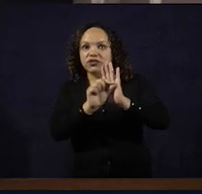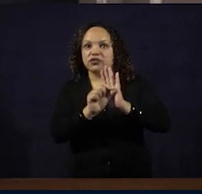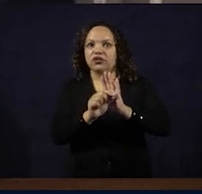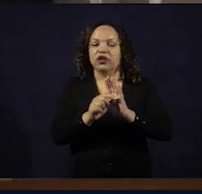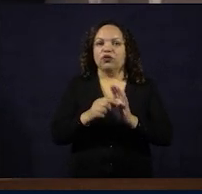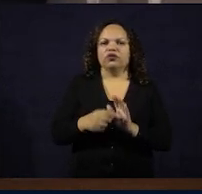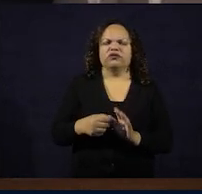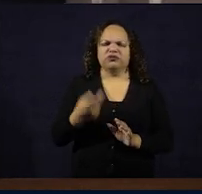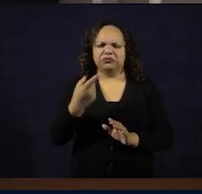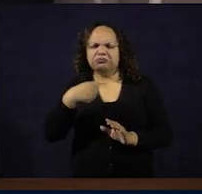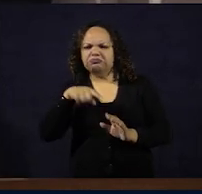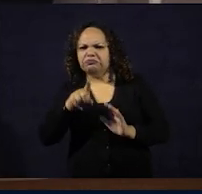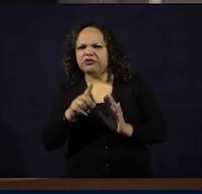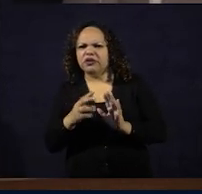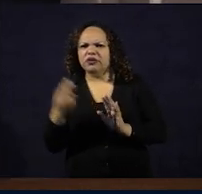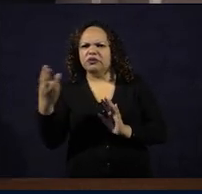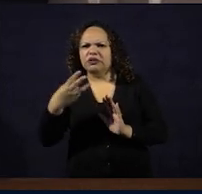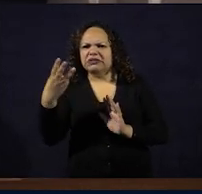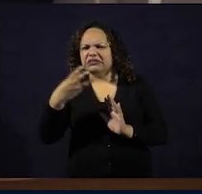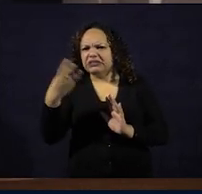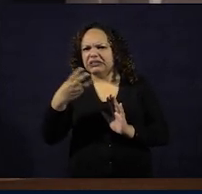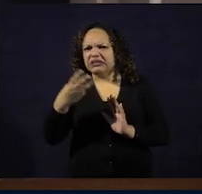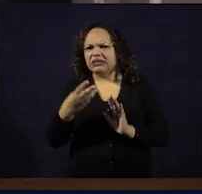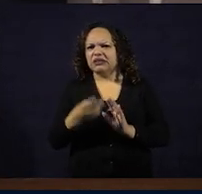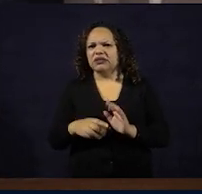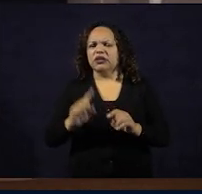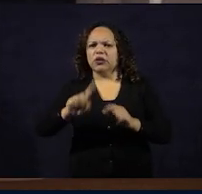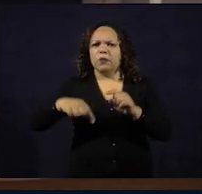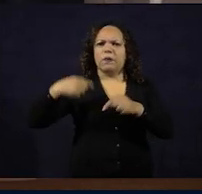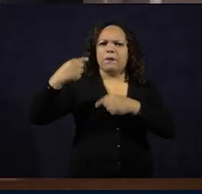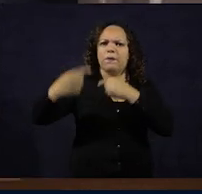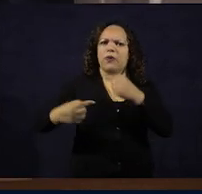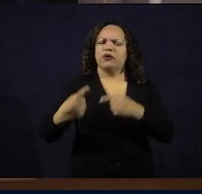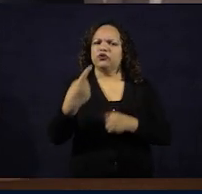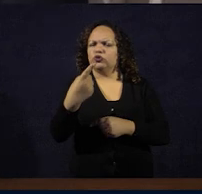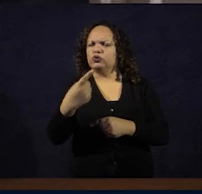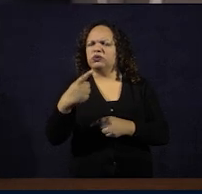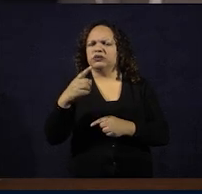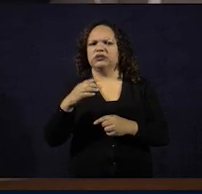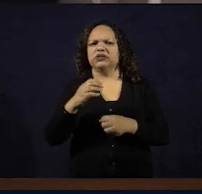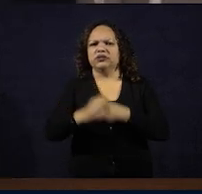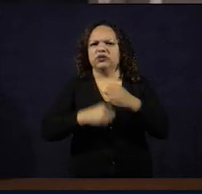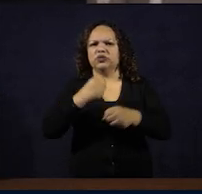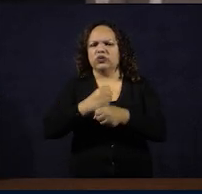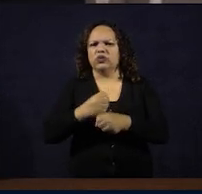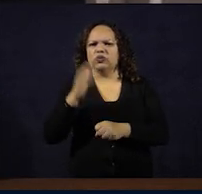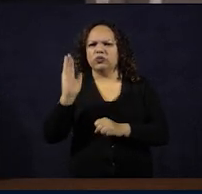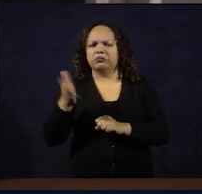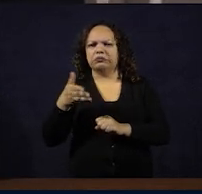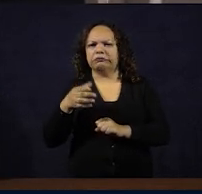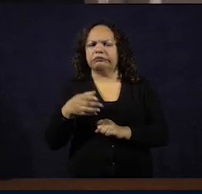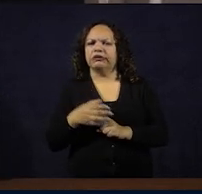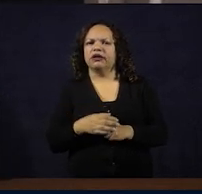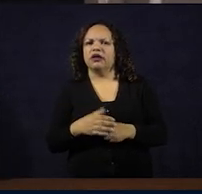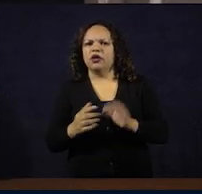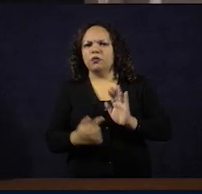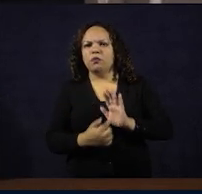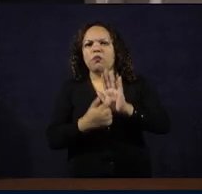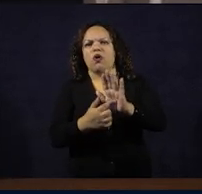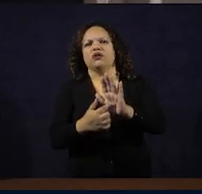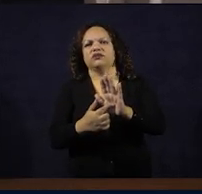você vai para a terceira vez depois de um ano um no meio Porque o mercado fechou por qualquer motivo mostrando as entregas